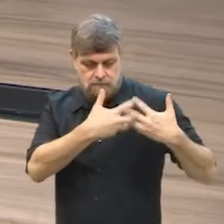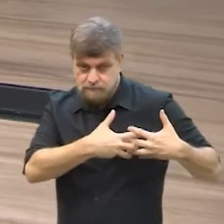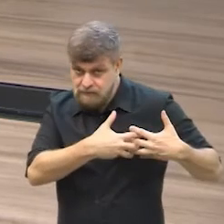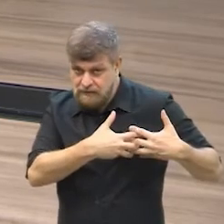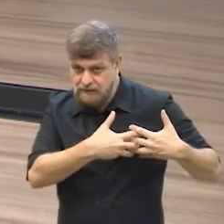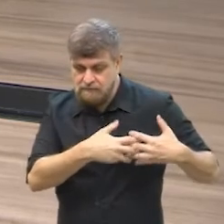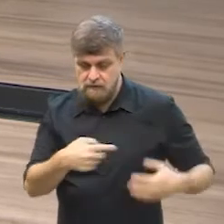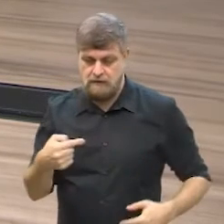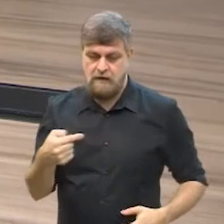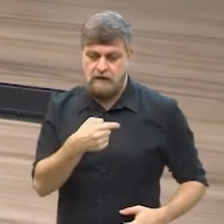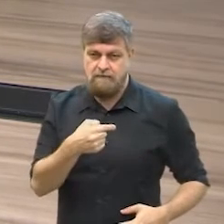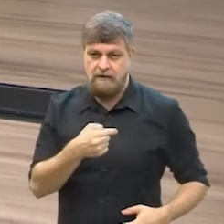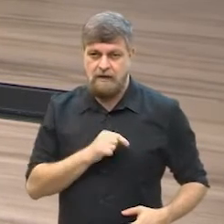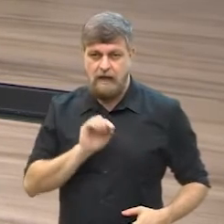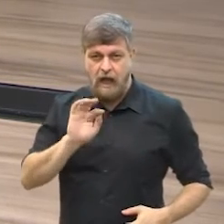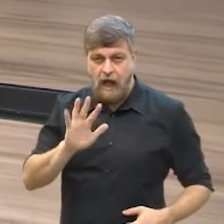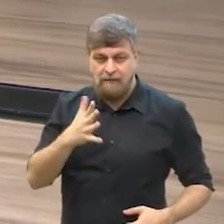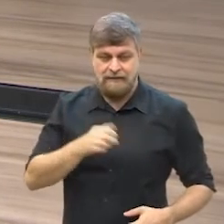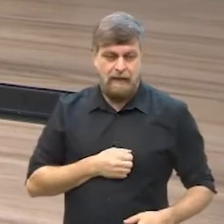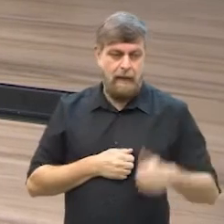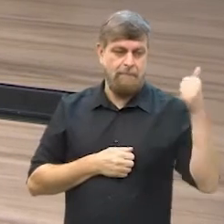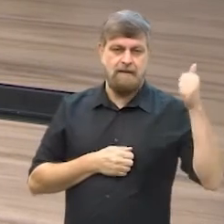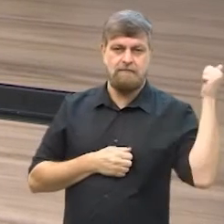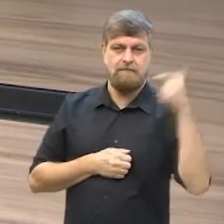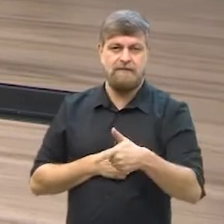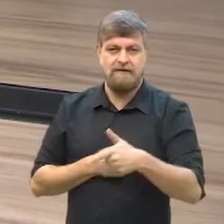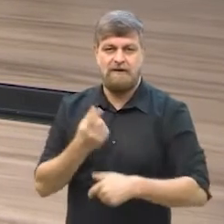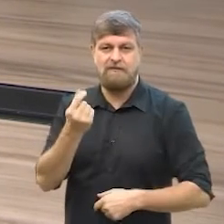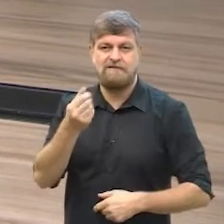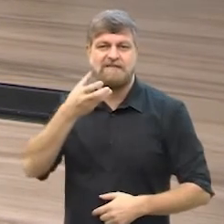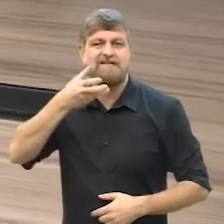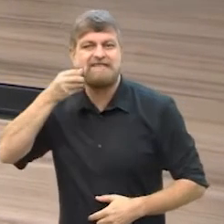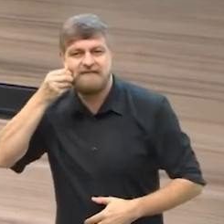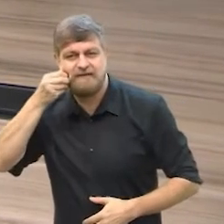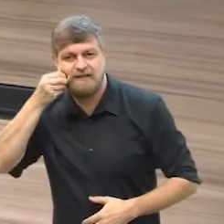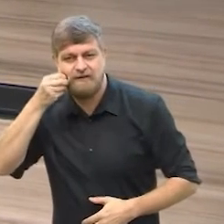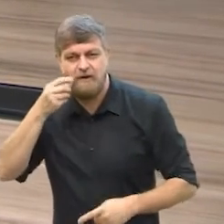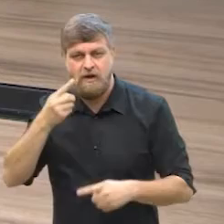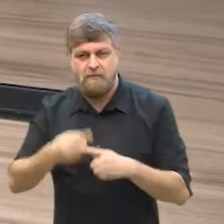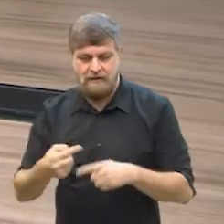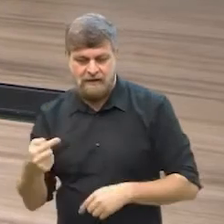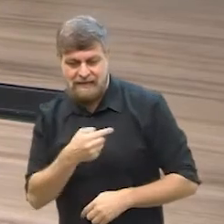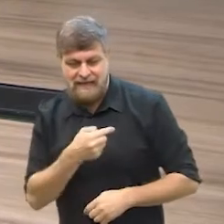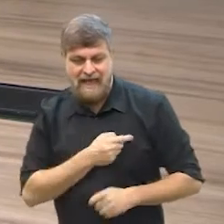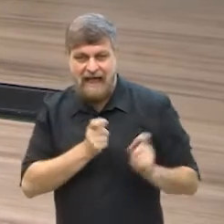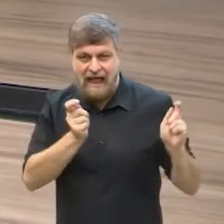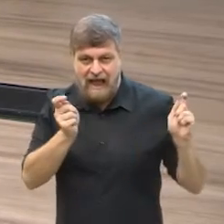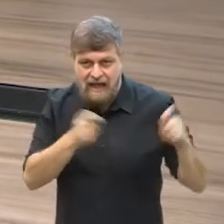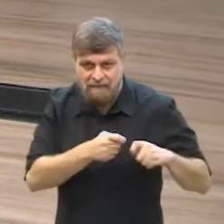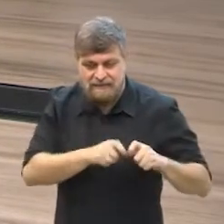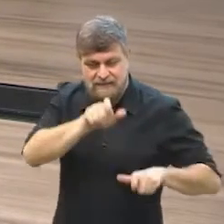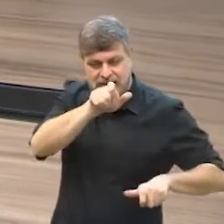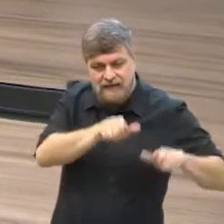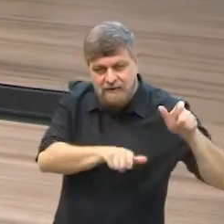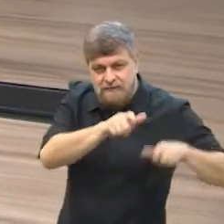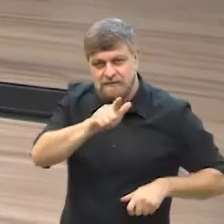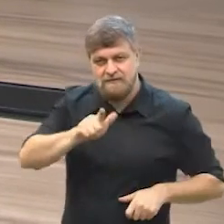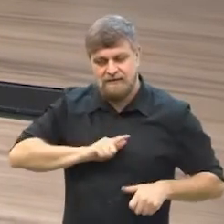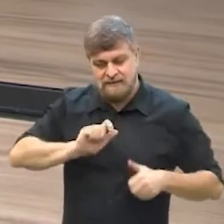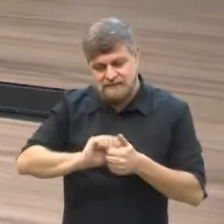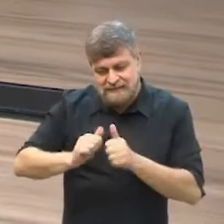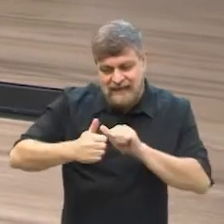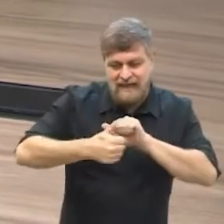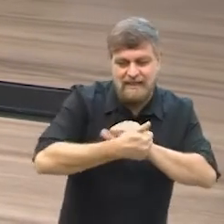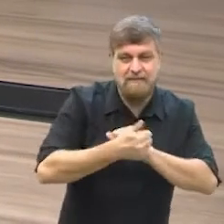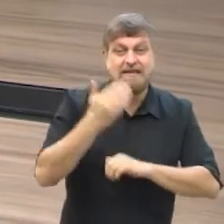eficaz pode eventualmente ser mais importante do que o orçamento, porque é a capacidade que as pessoas têm de